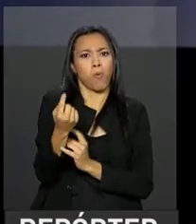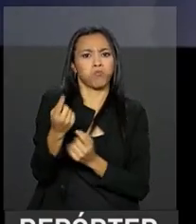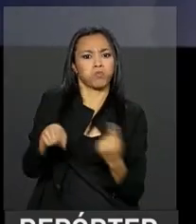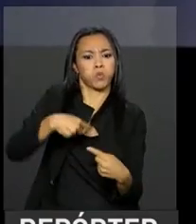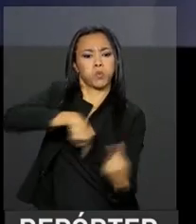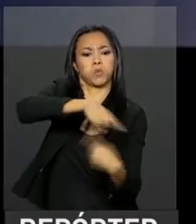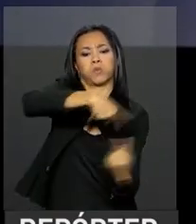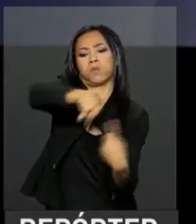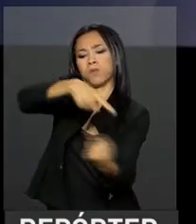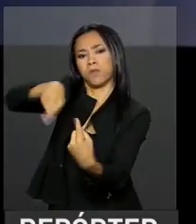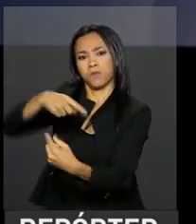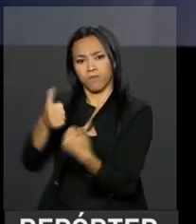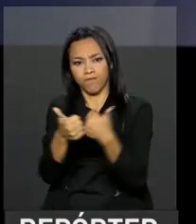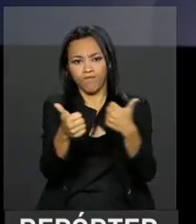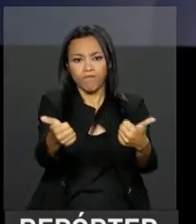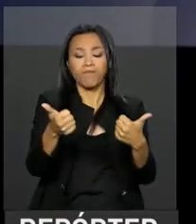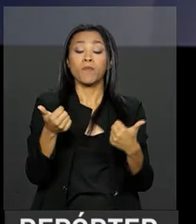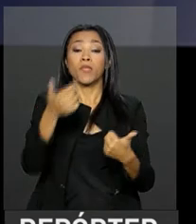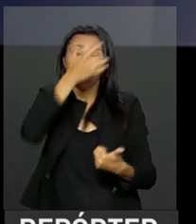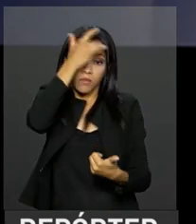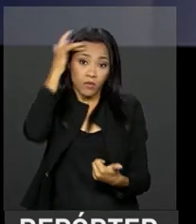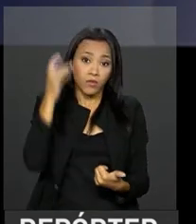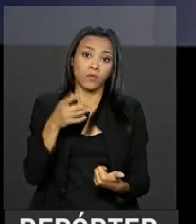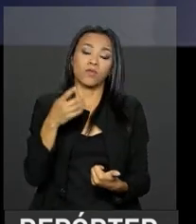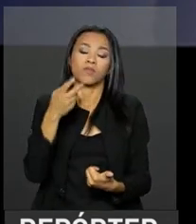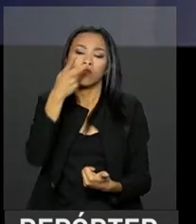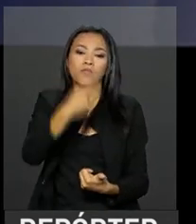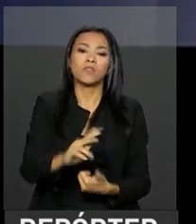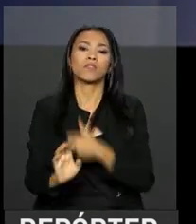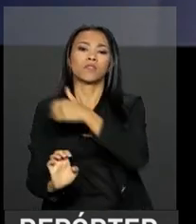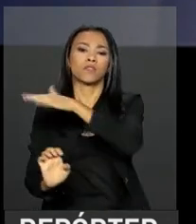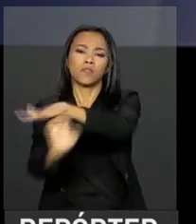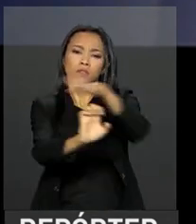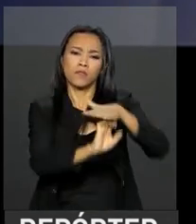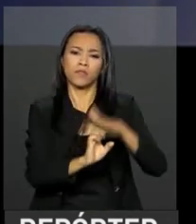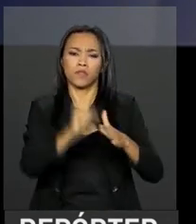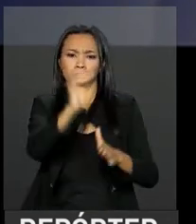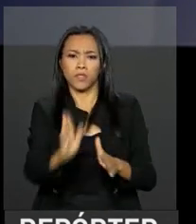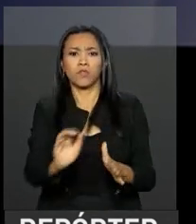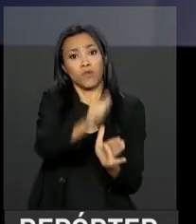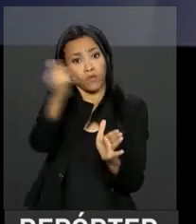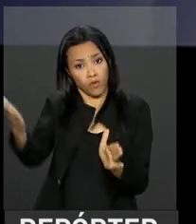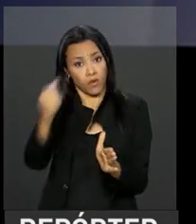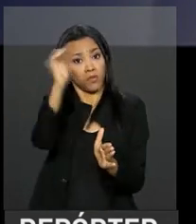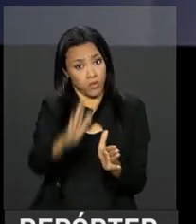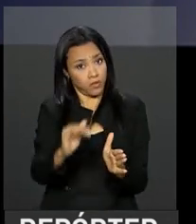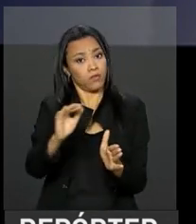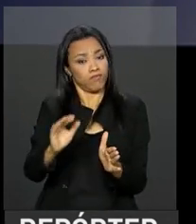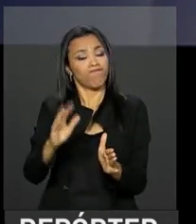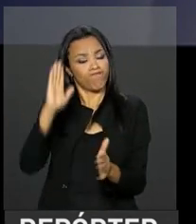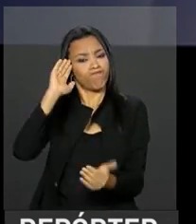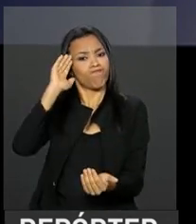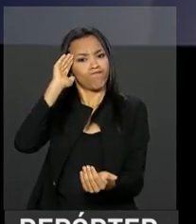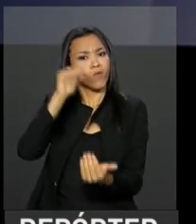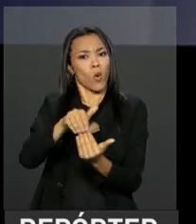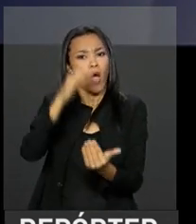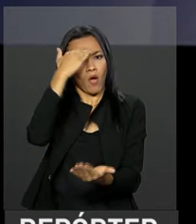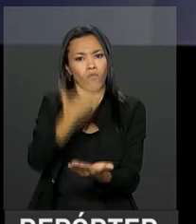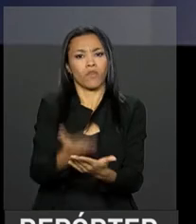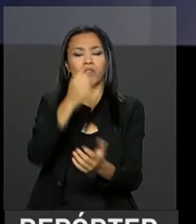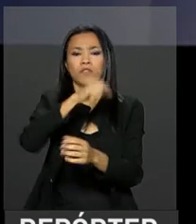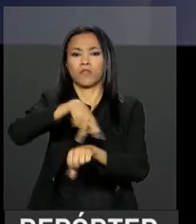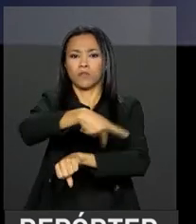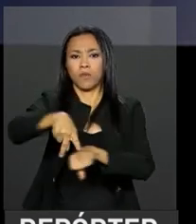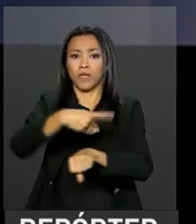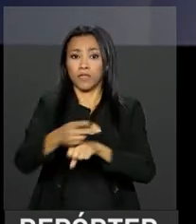Os investidores nacionais e internacionais reafirmam a sua confiança no Brasil. E não há